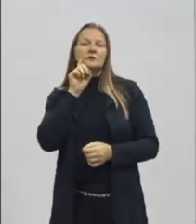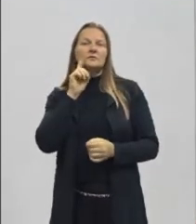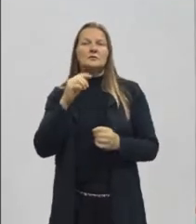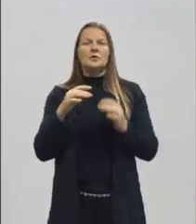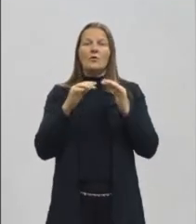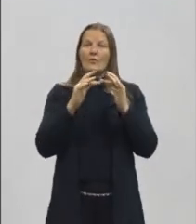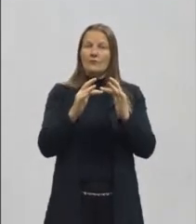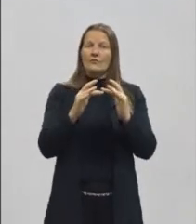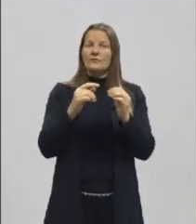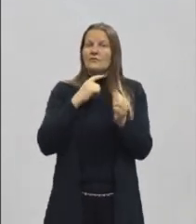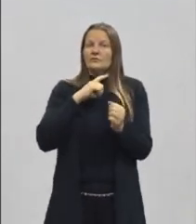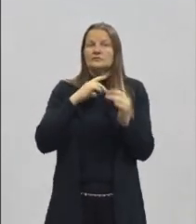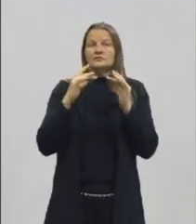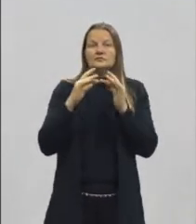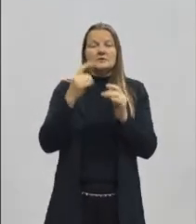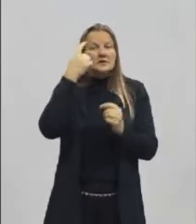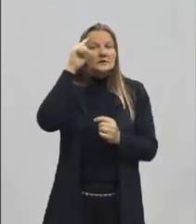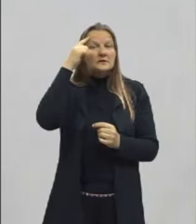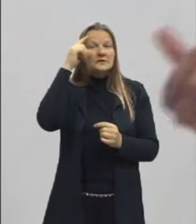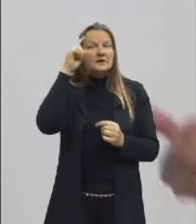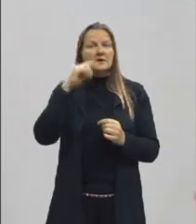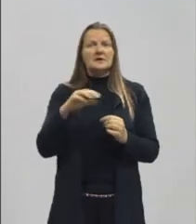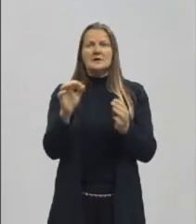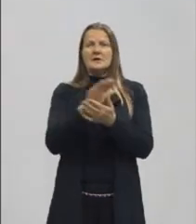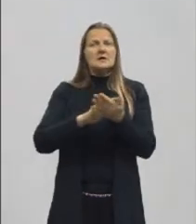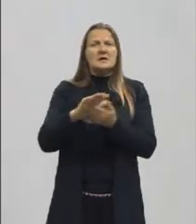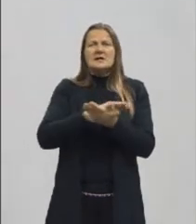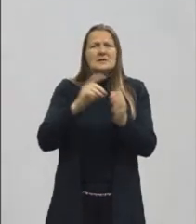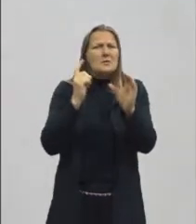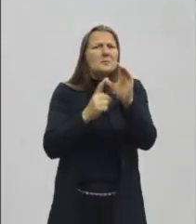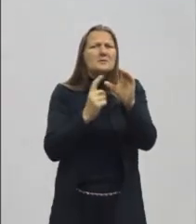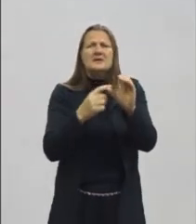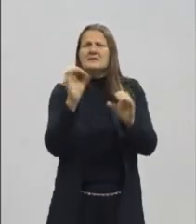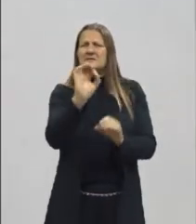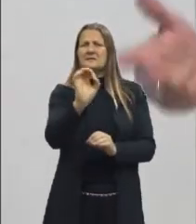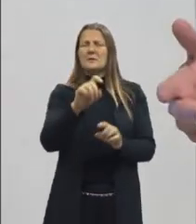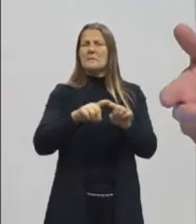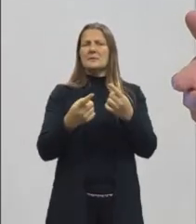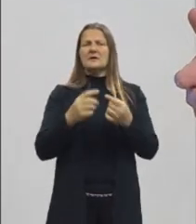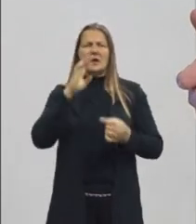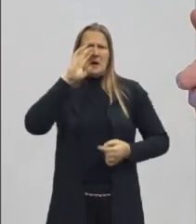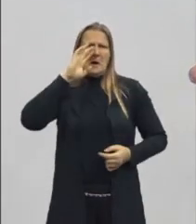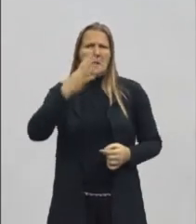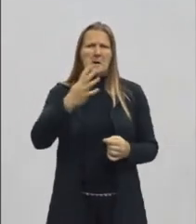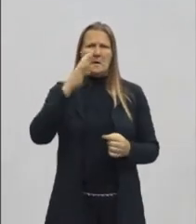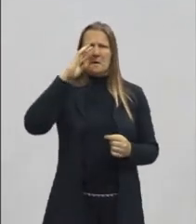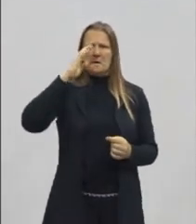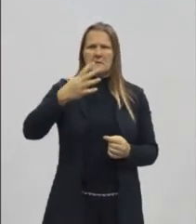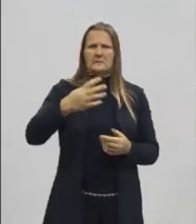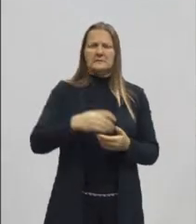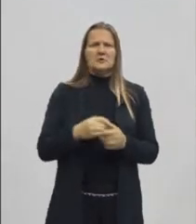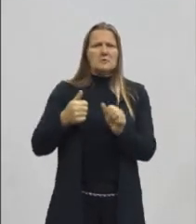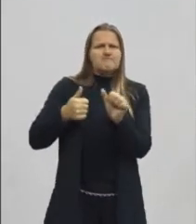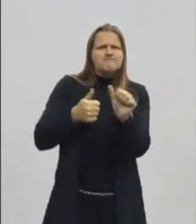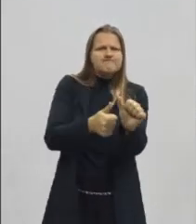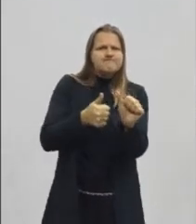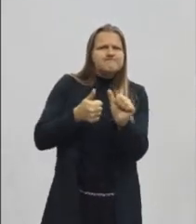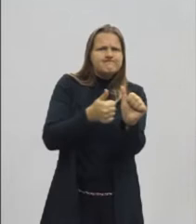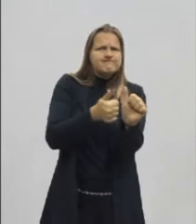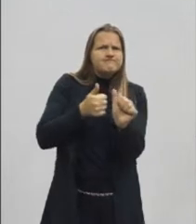simpatizavam com ideias que nem eram comunistas também mas eram acusados disso então essa perseguição